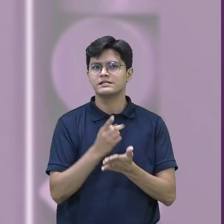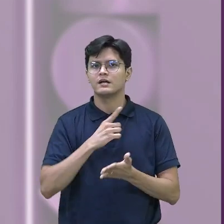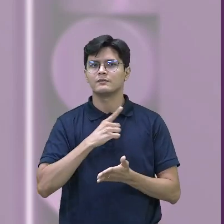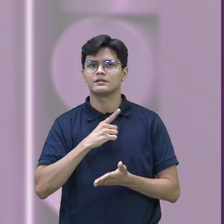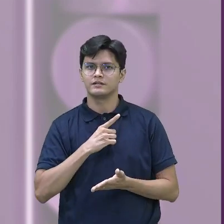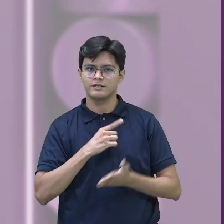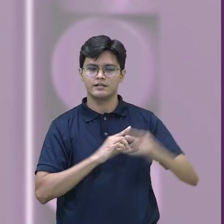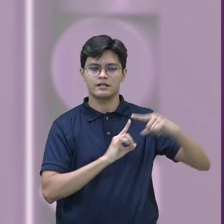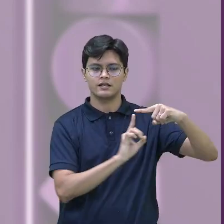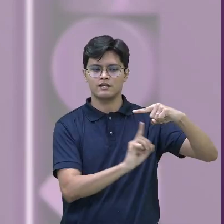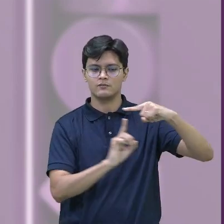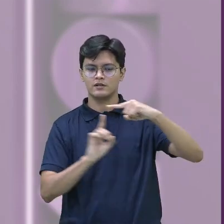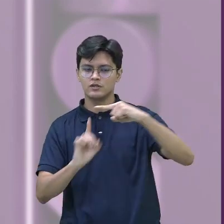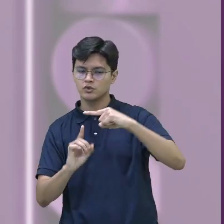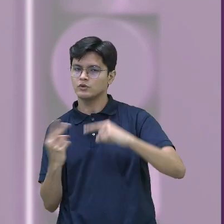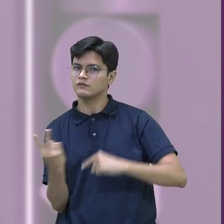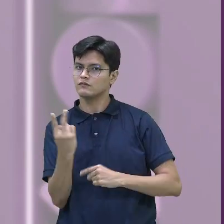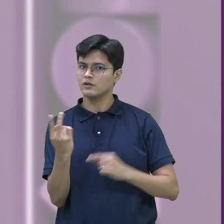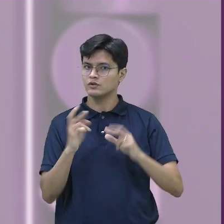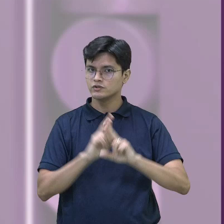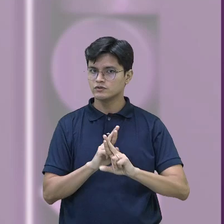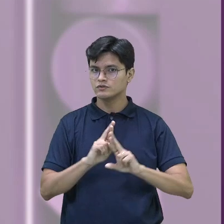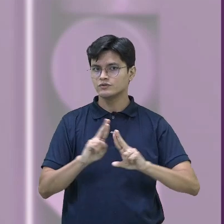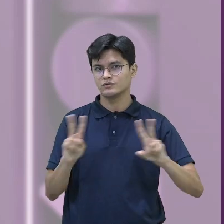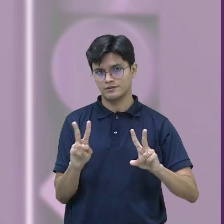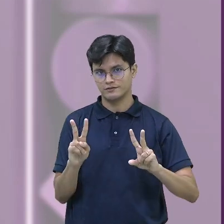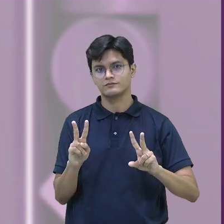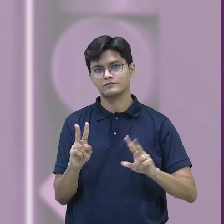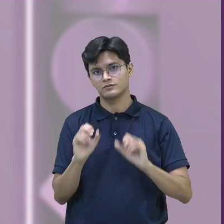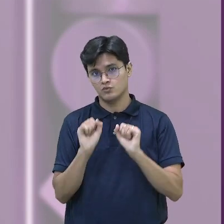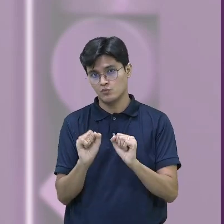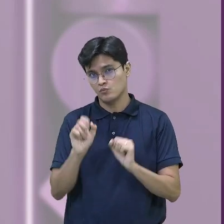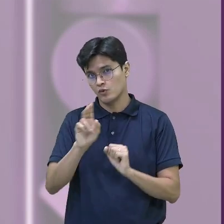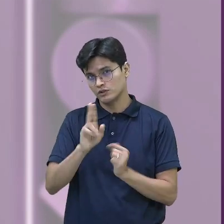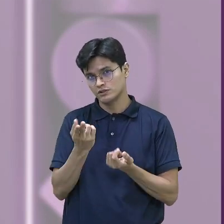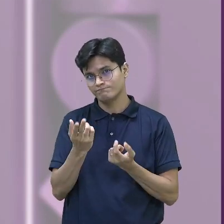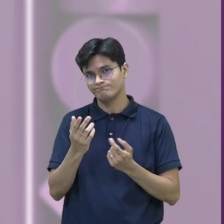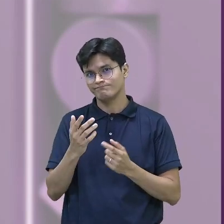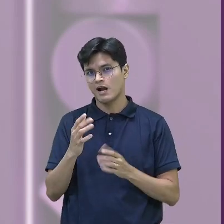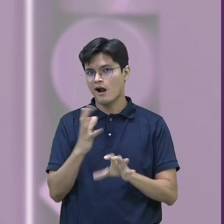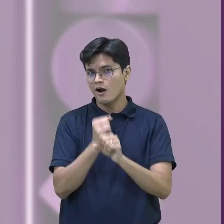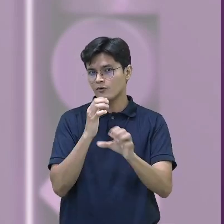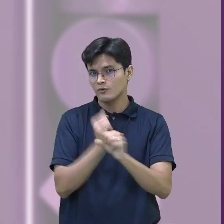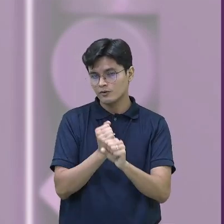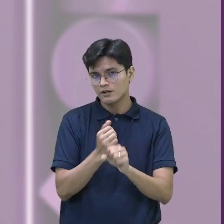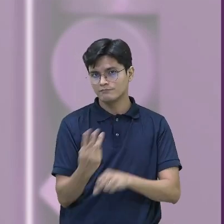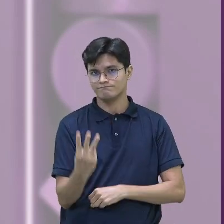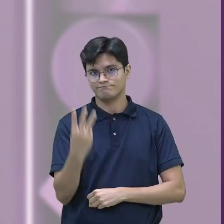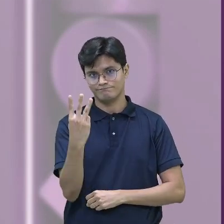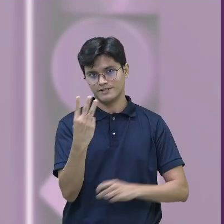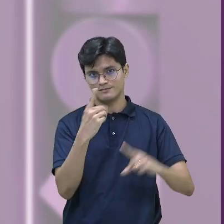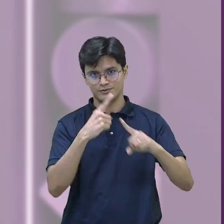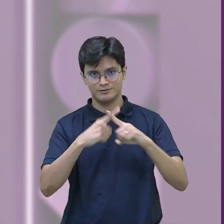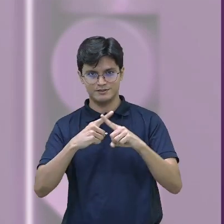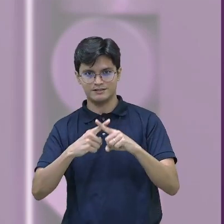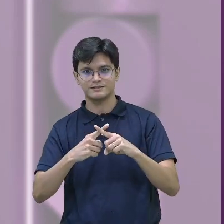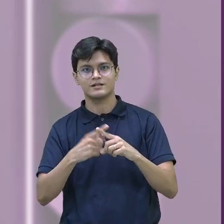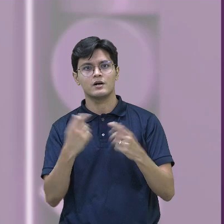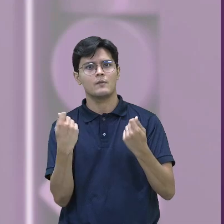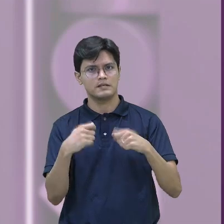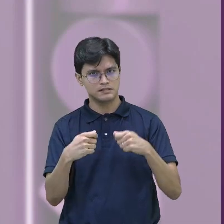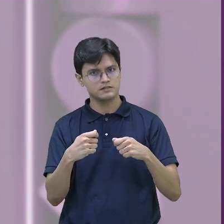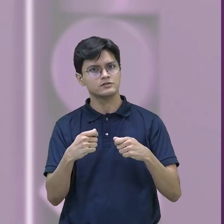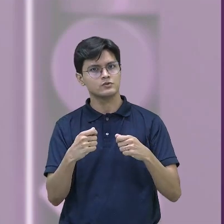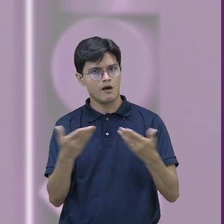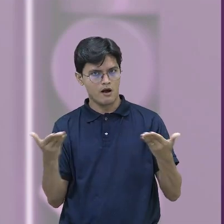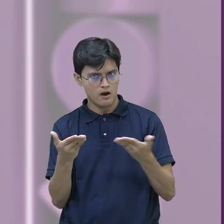denominadores diferentes, eu vou fazer 3 multiplicações. Eu preciso que vocês olhem no fundo dos meus olhos e tenham toda a atenção do mundo